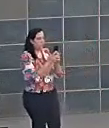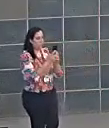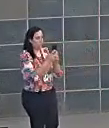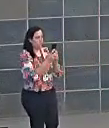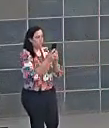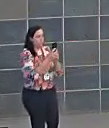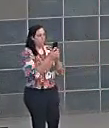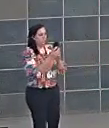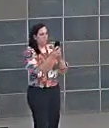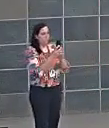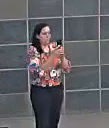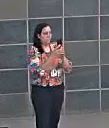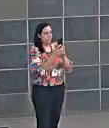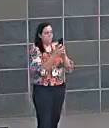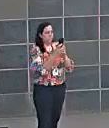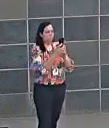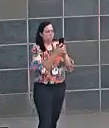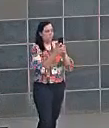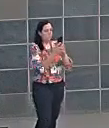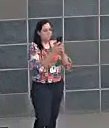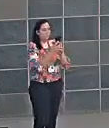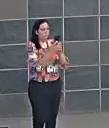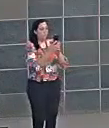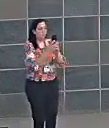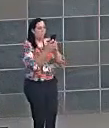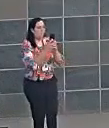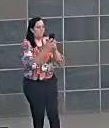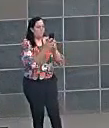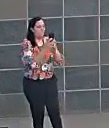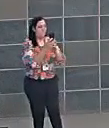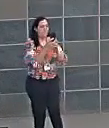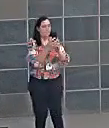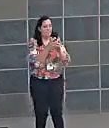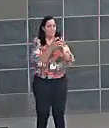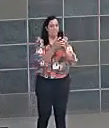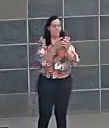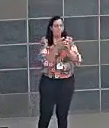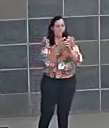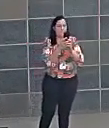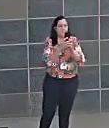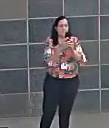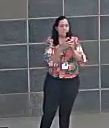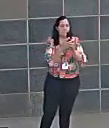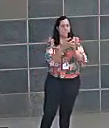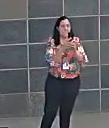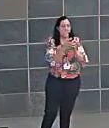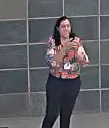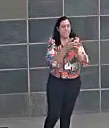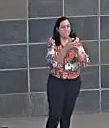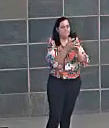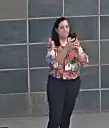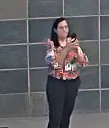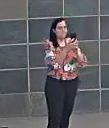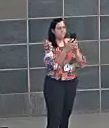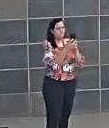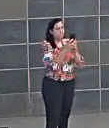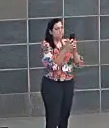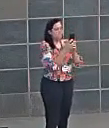que nos cabe agora é realmente continuar essa luta, né? Vamos sentar aí com o Ministério Público para ver